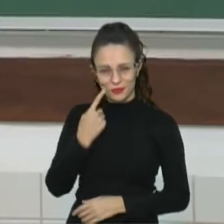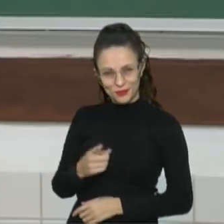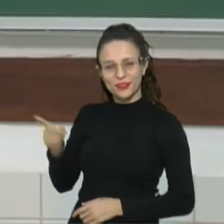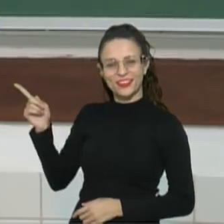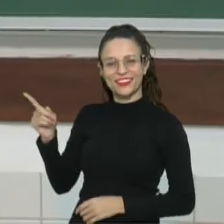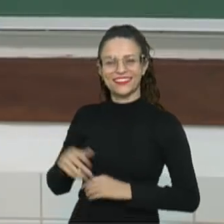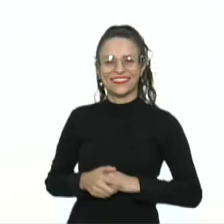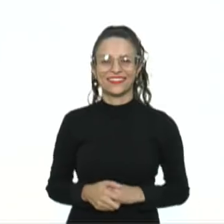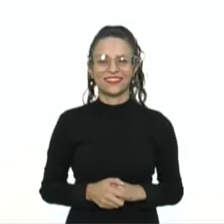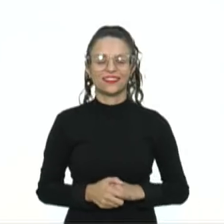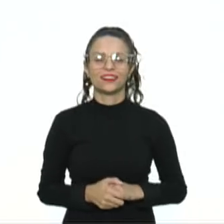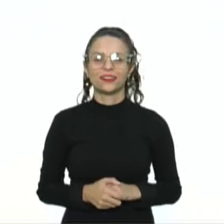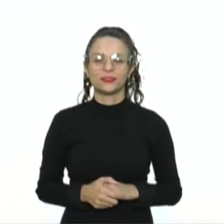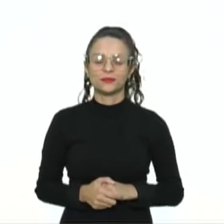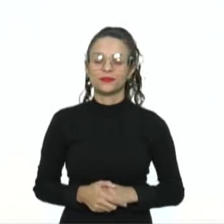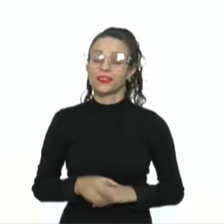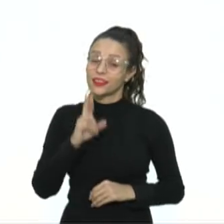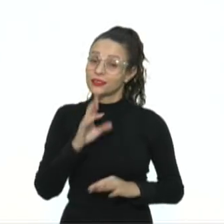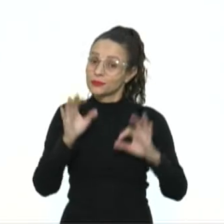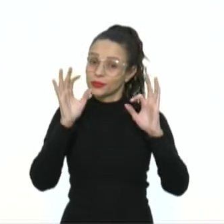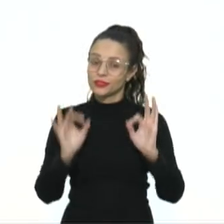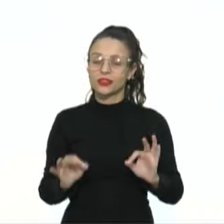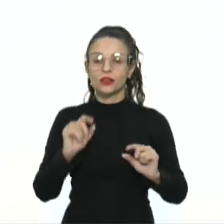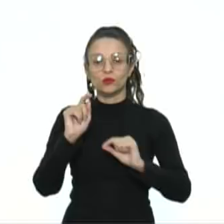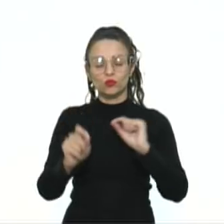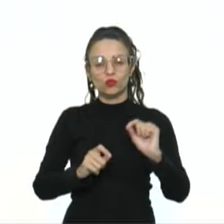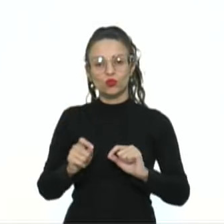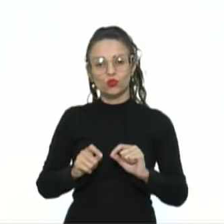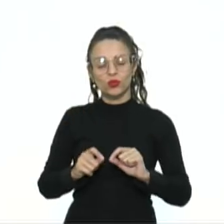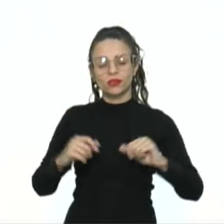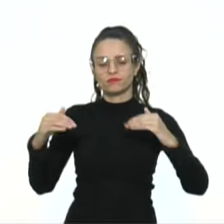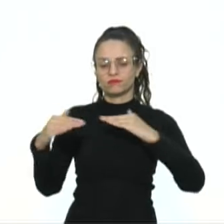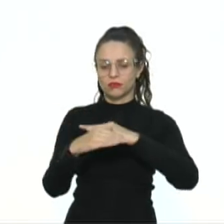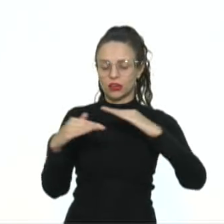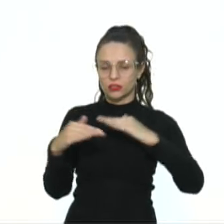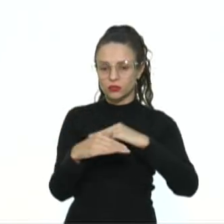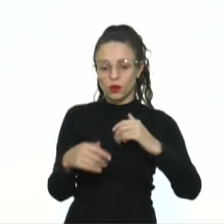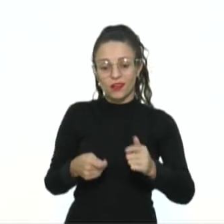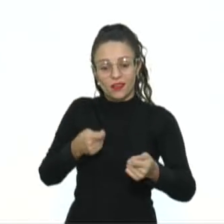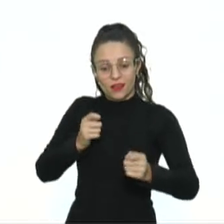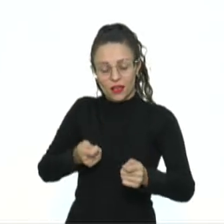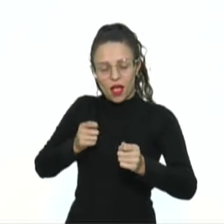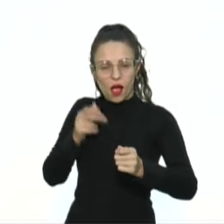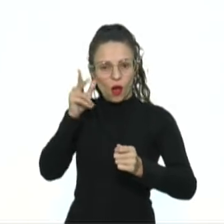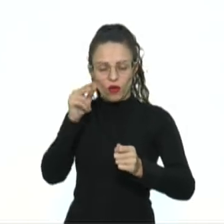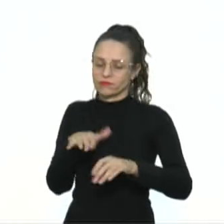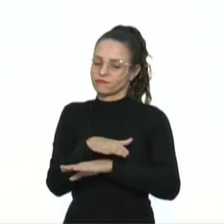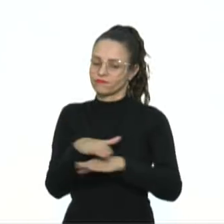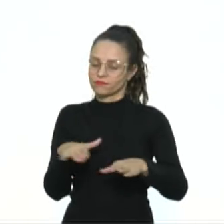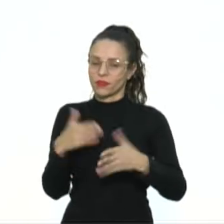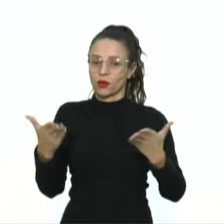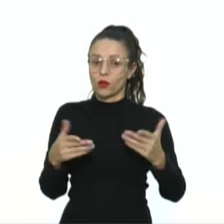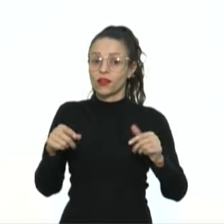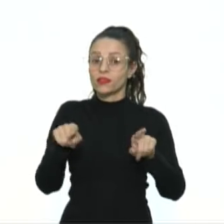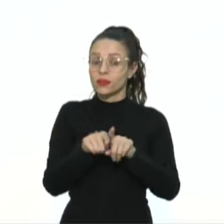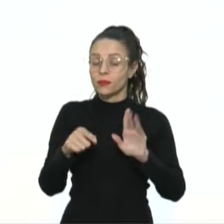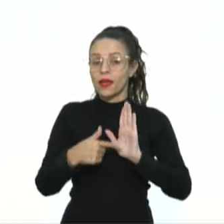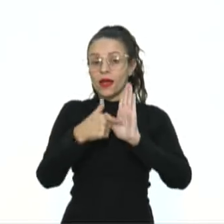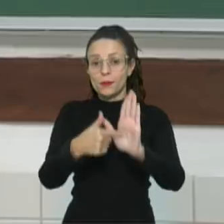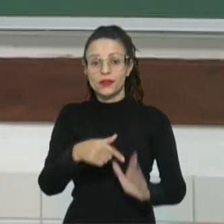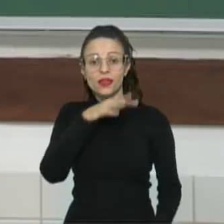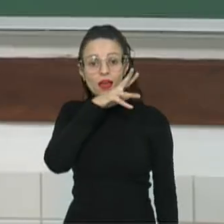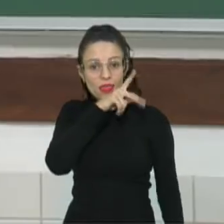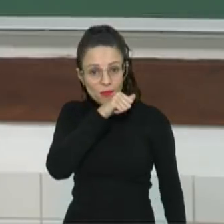lá? A alternativa correta, o meio de transporte deixou de ser carroças e as apresentações com animais não são